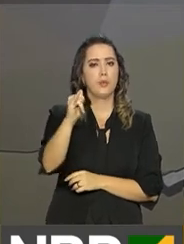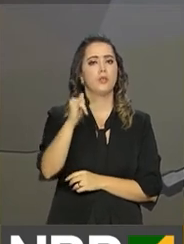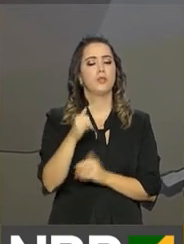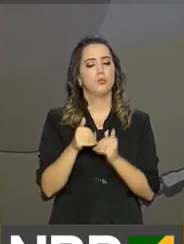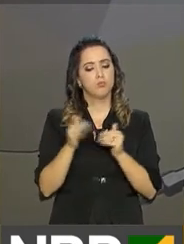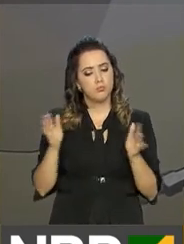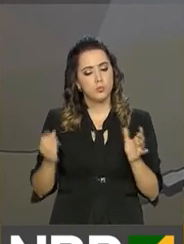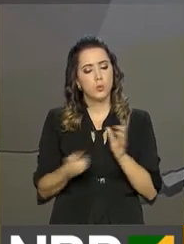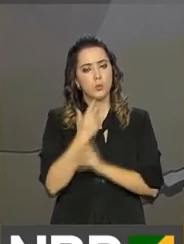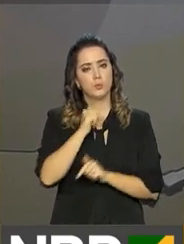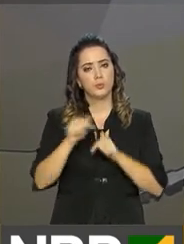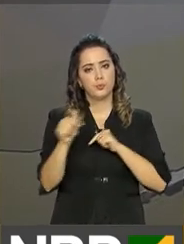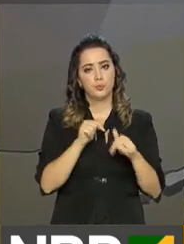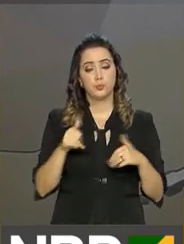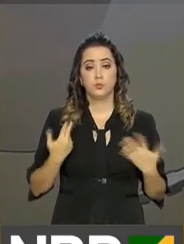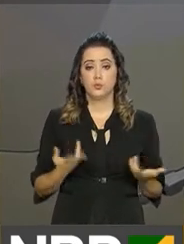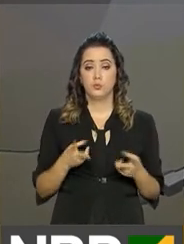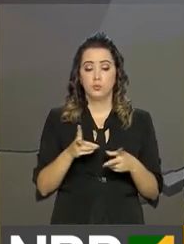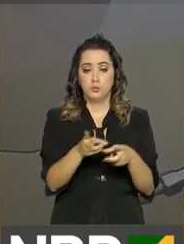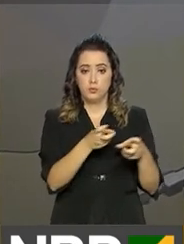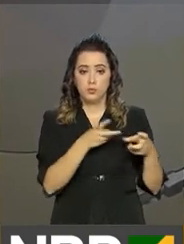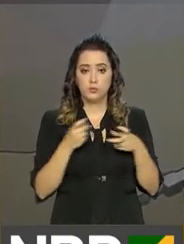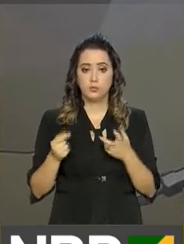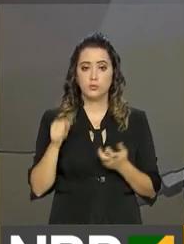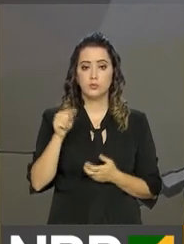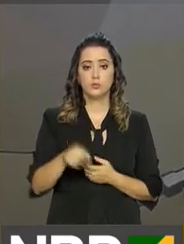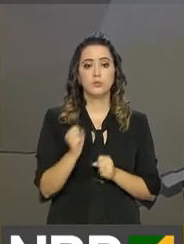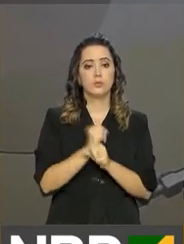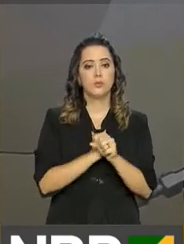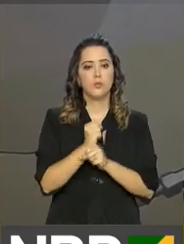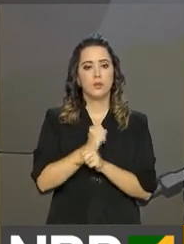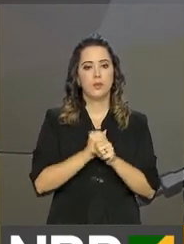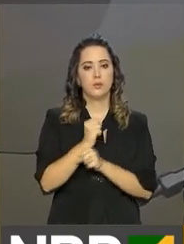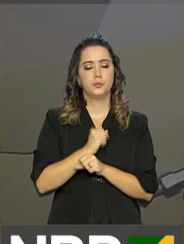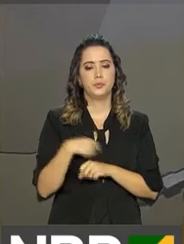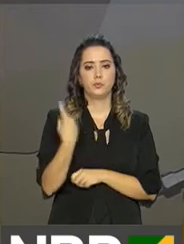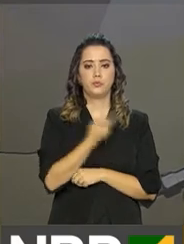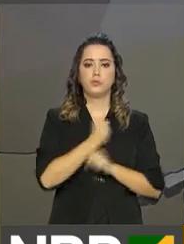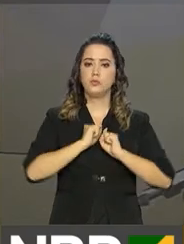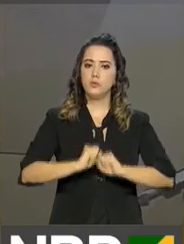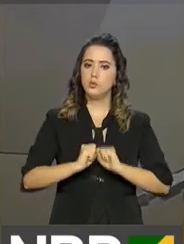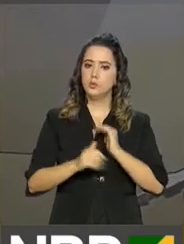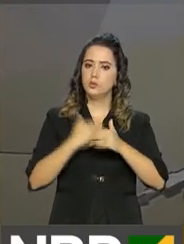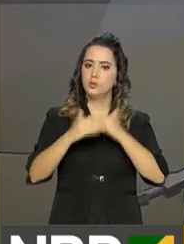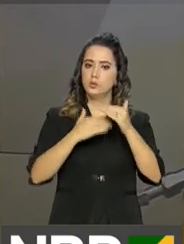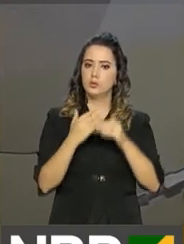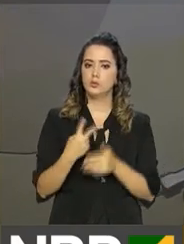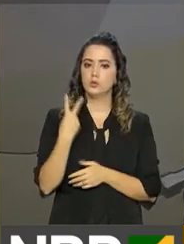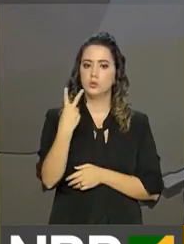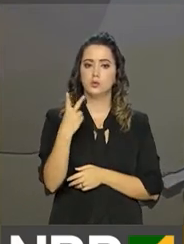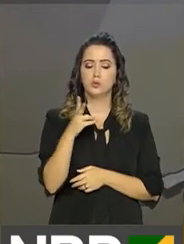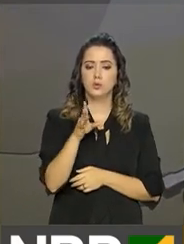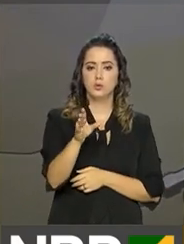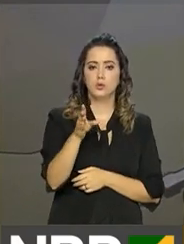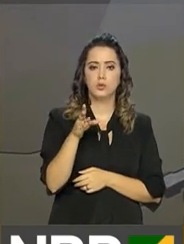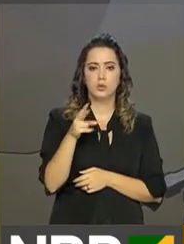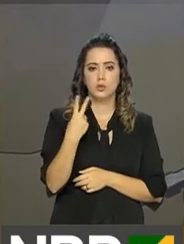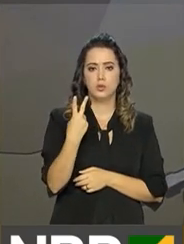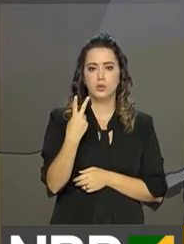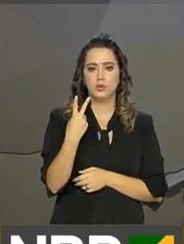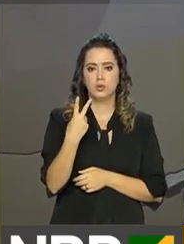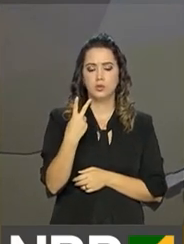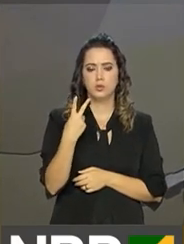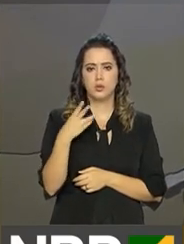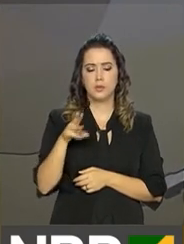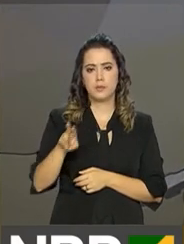últimos 4, 5 meses. E a previsão é que neste ano nós possamos gerar pelo menos mais uns 2 milhões de